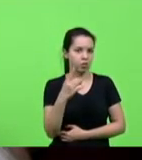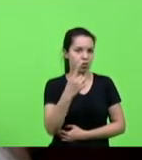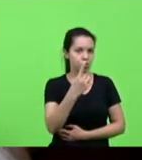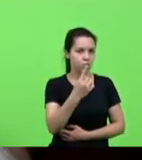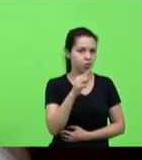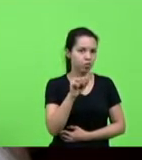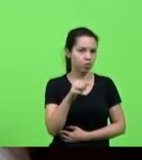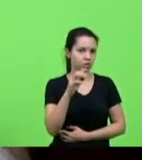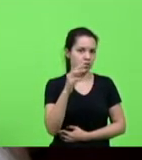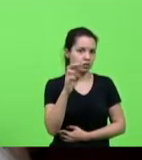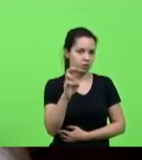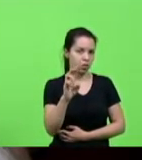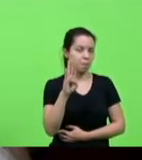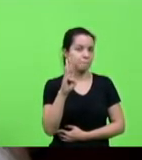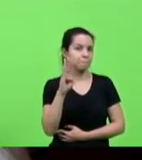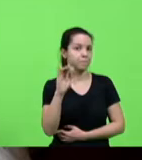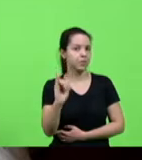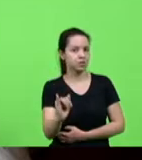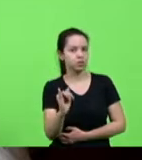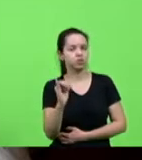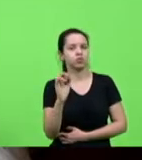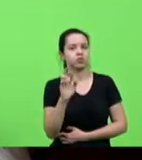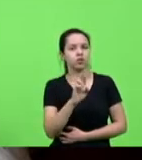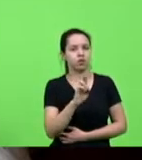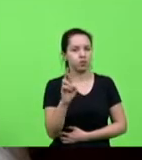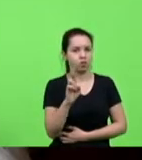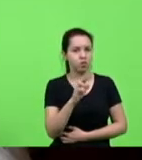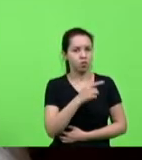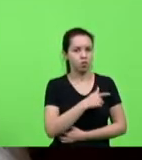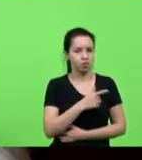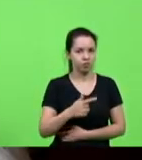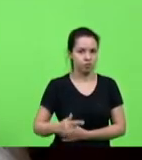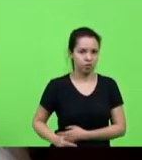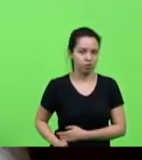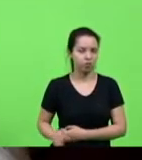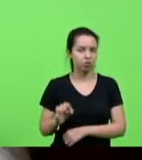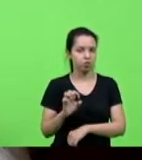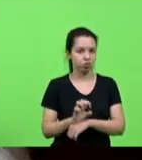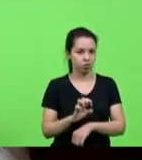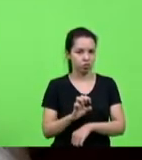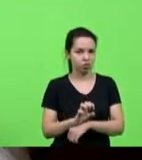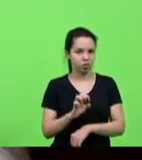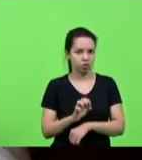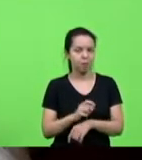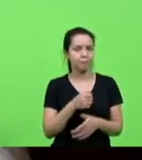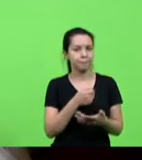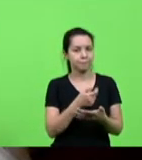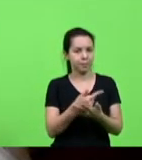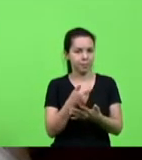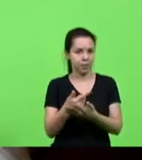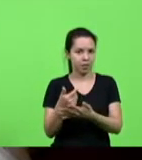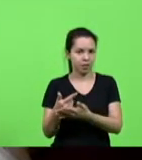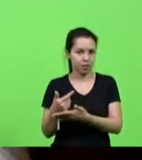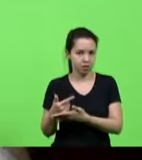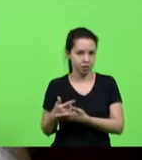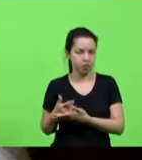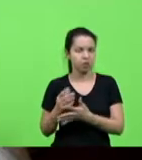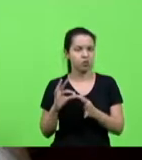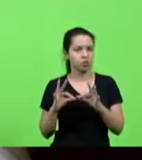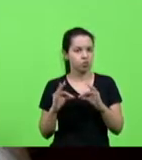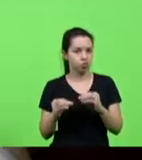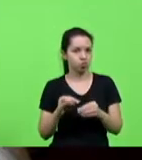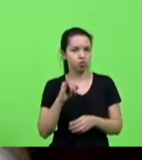e o governo do Estado arcará com todos os juros e taxas dos financiamentos.